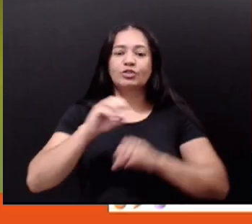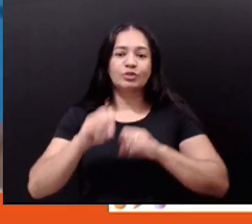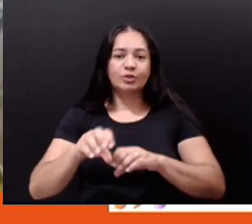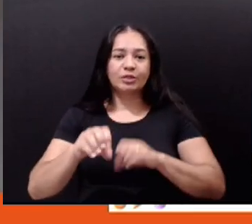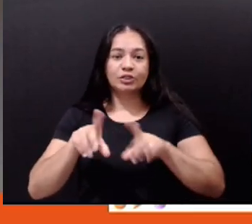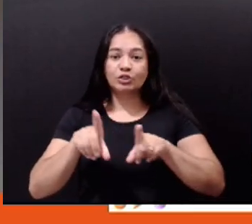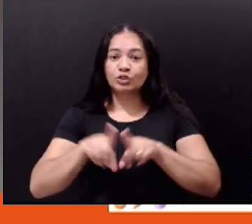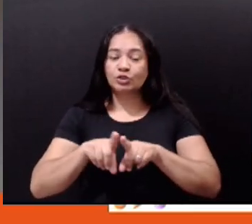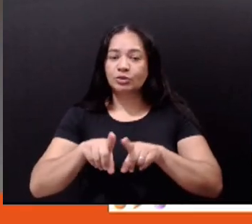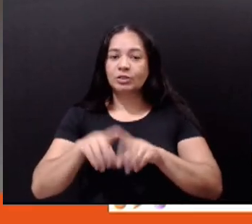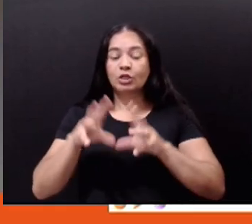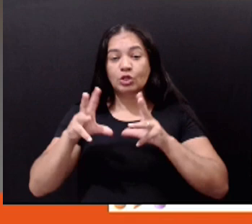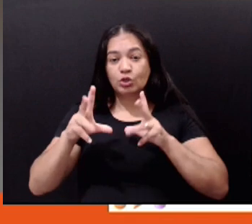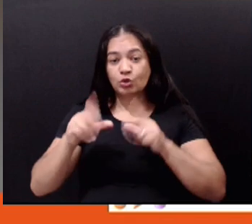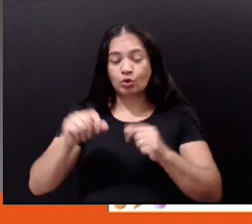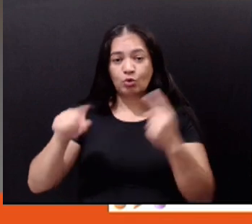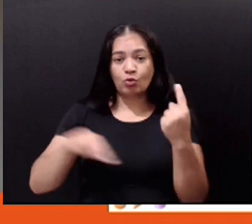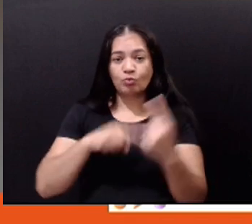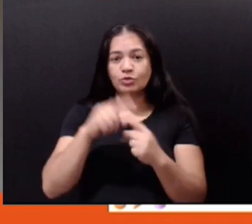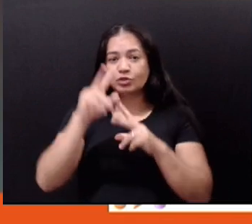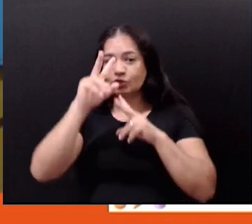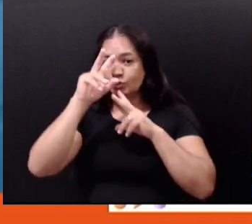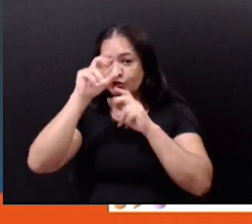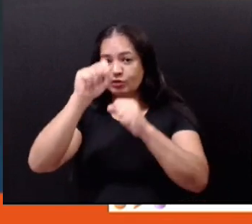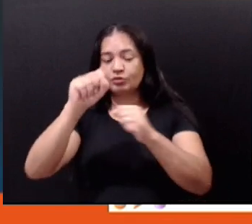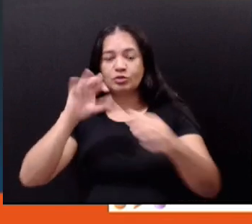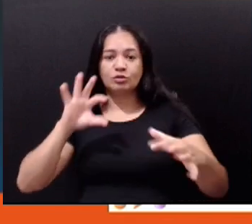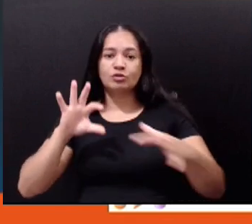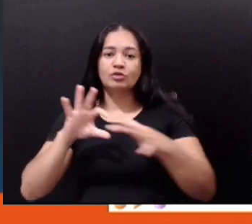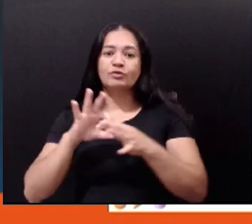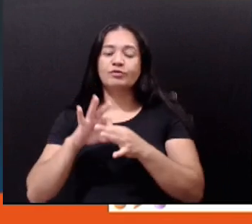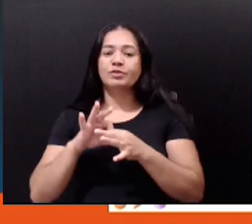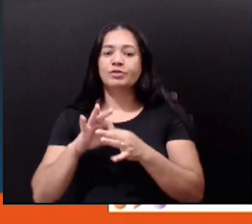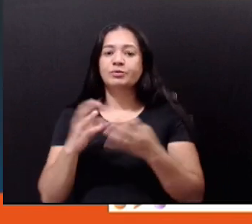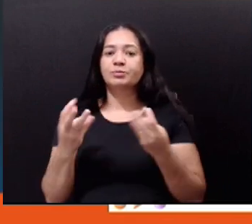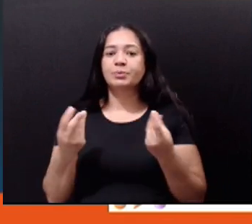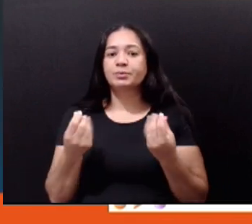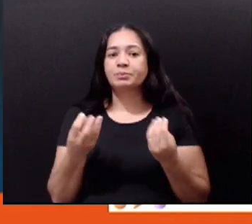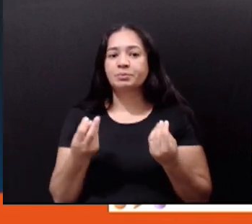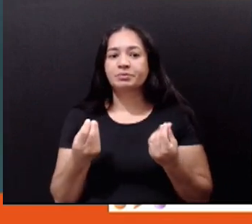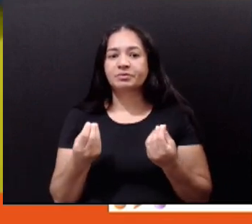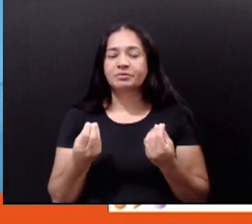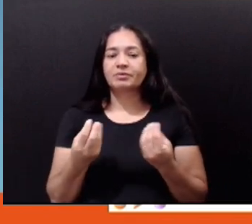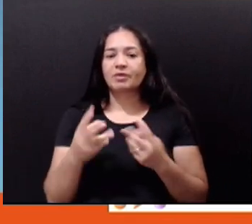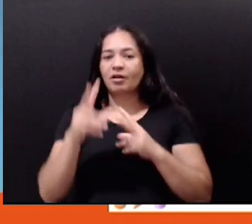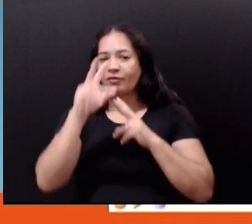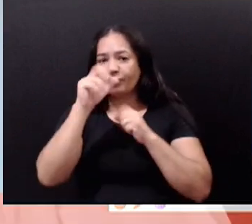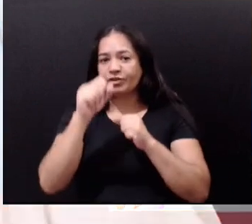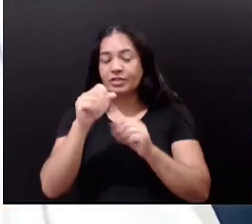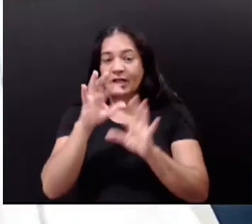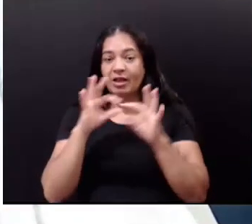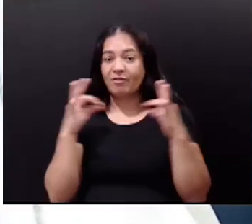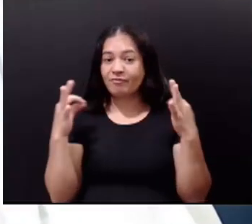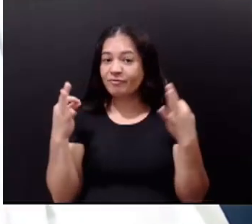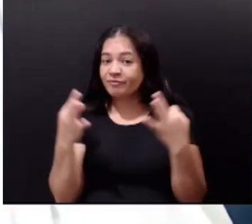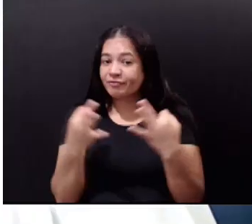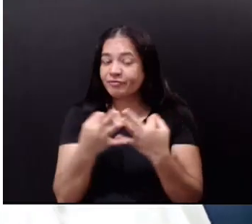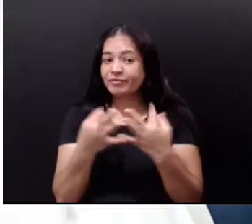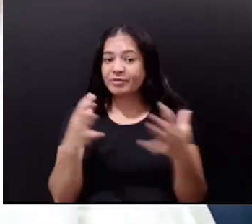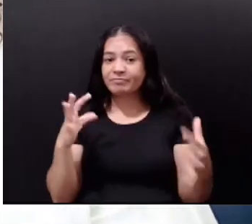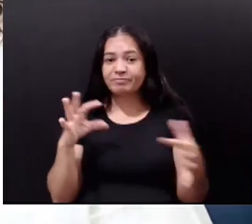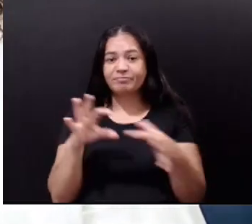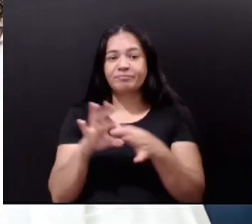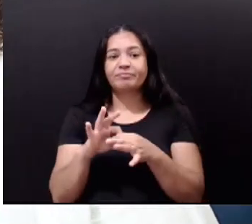objetivo de fortalecimento de vínculo, de fortalecer os vínculos familiares, os vínculos entre